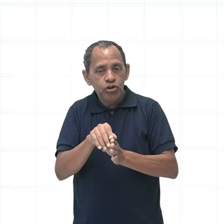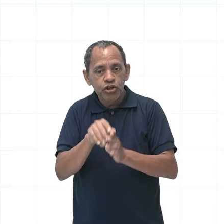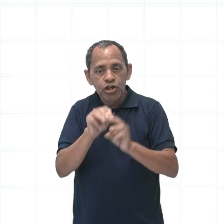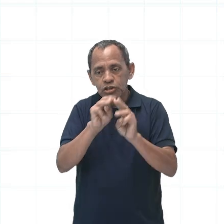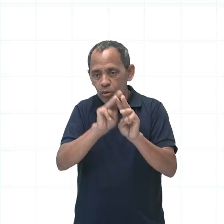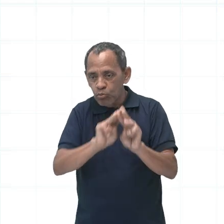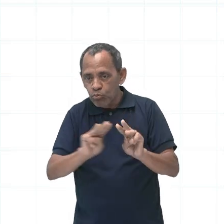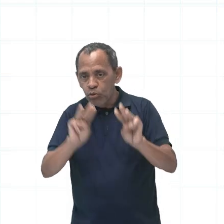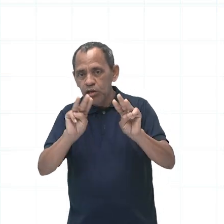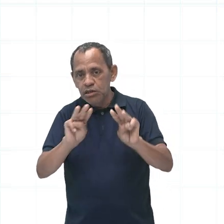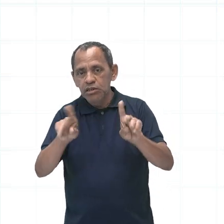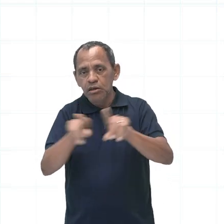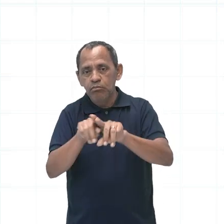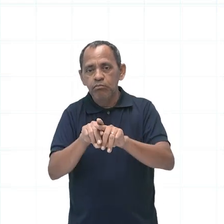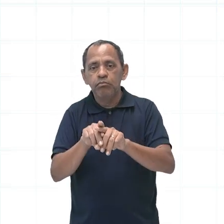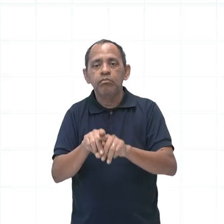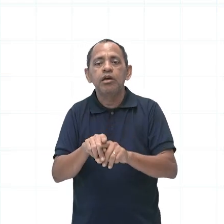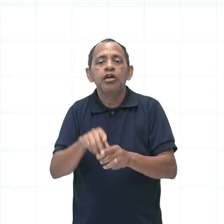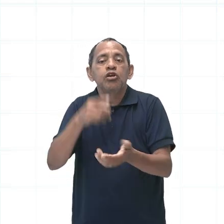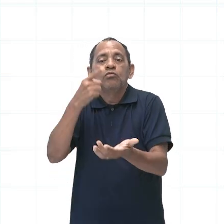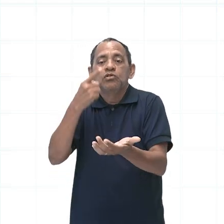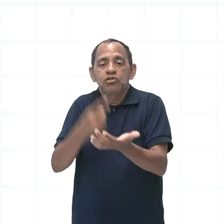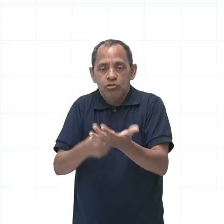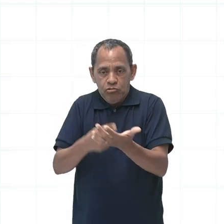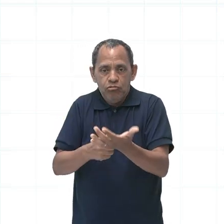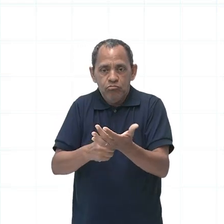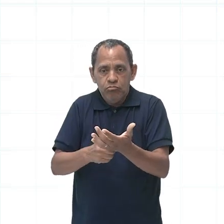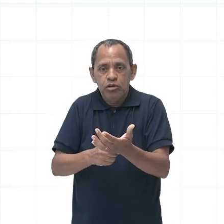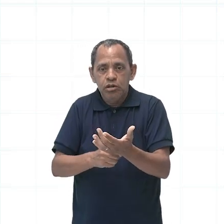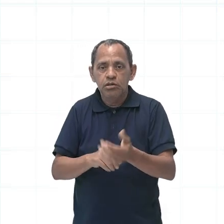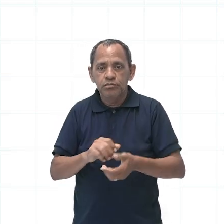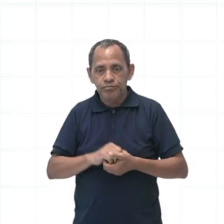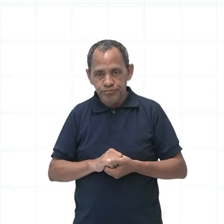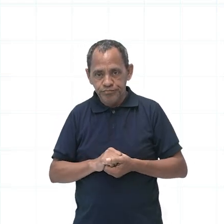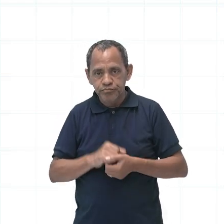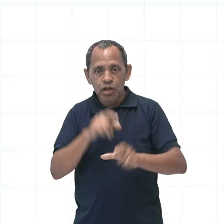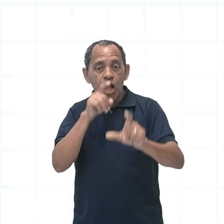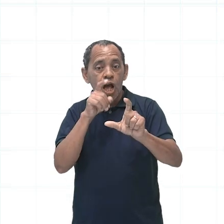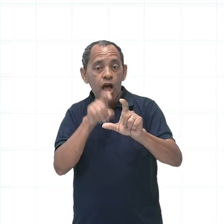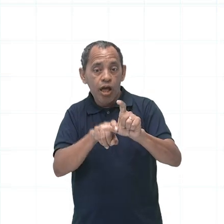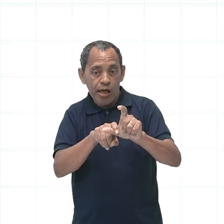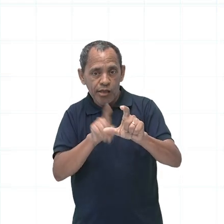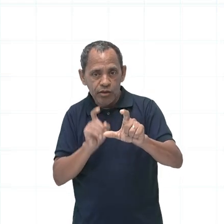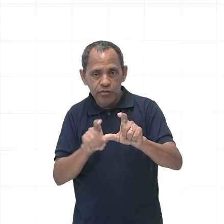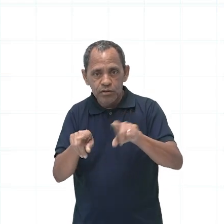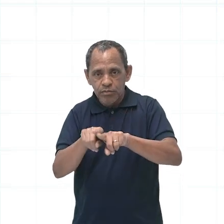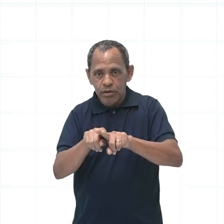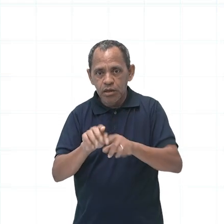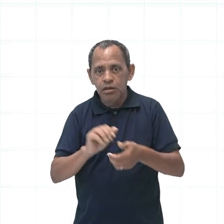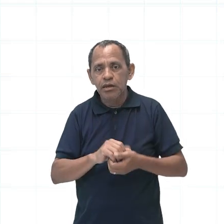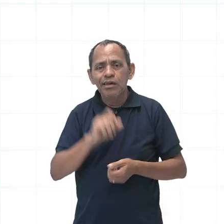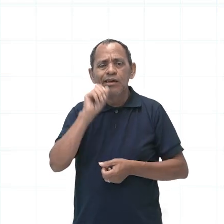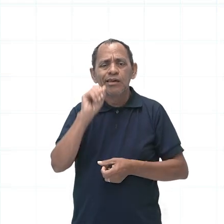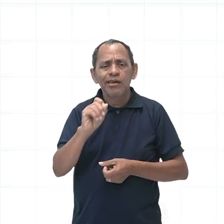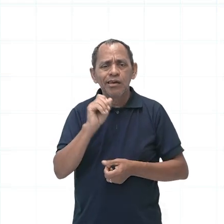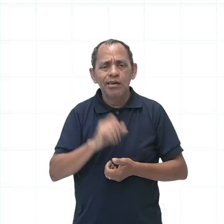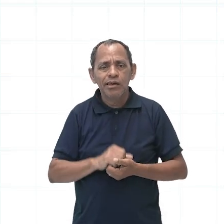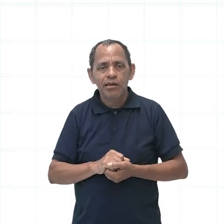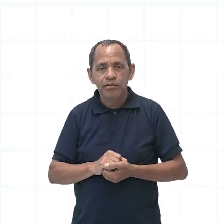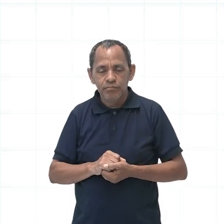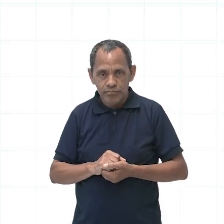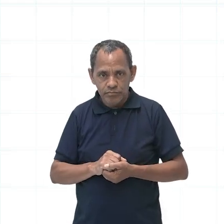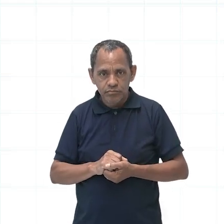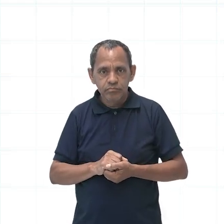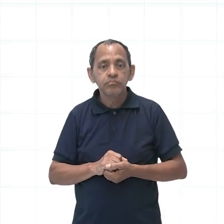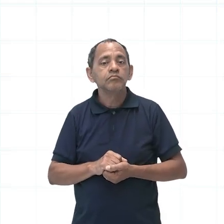em que você faz a negociação dessas dívidas. Então, analisando esse cartaz, gente, observem quem é o anunciante também, colocando aí